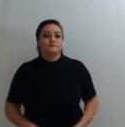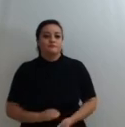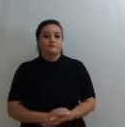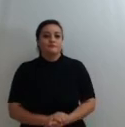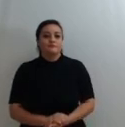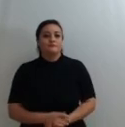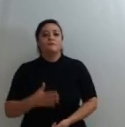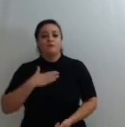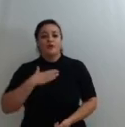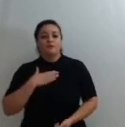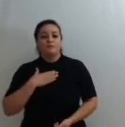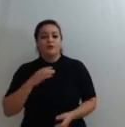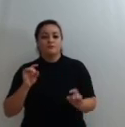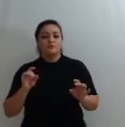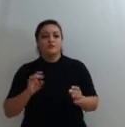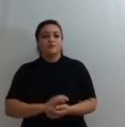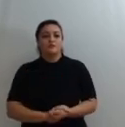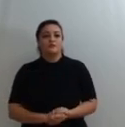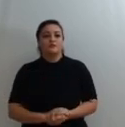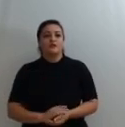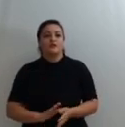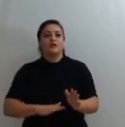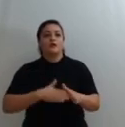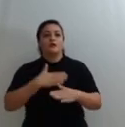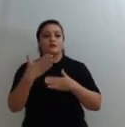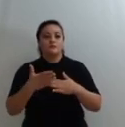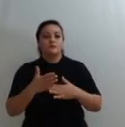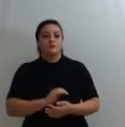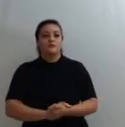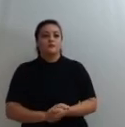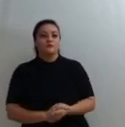É meu. Eu acho que depois o ministro Schietti até